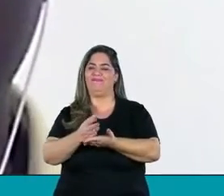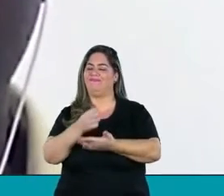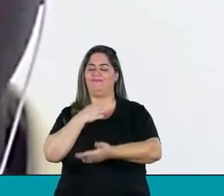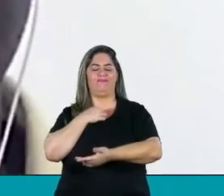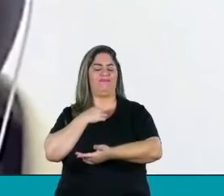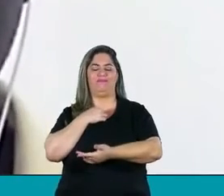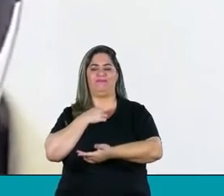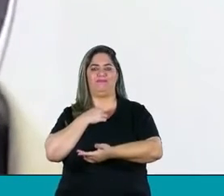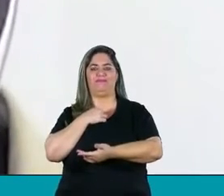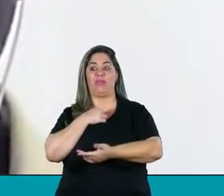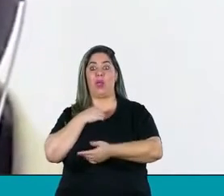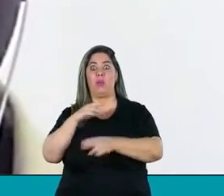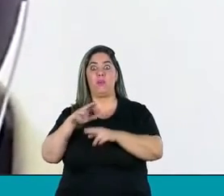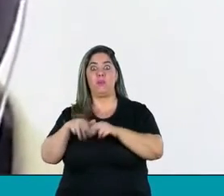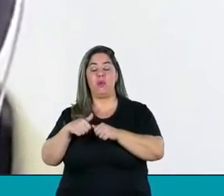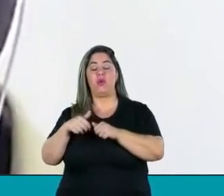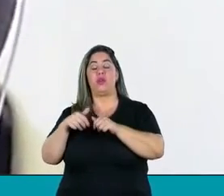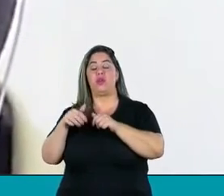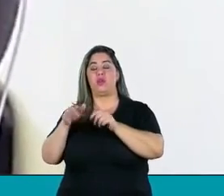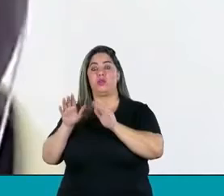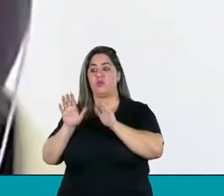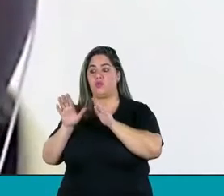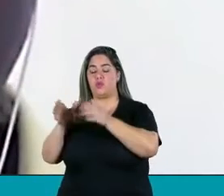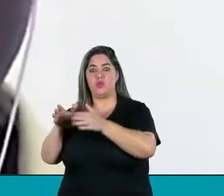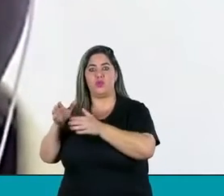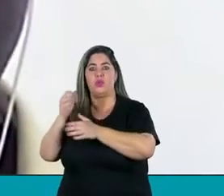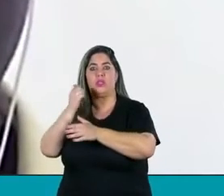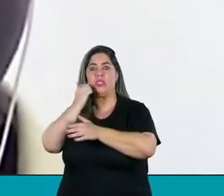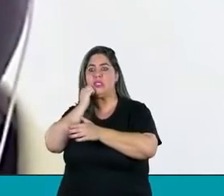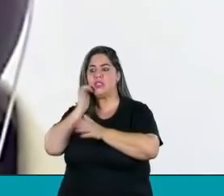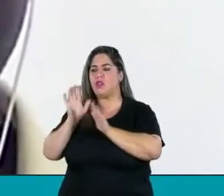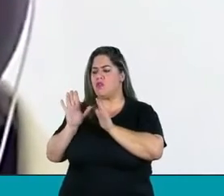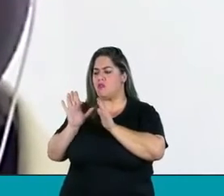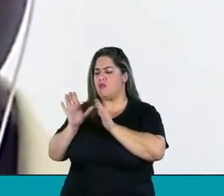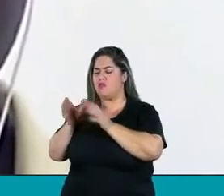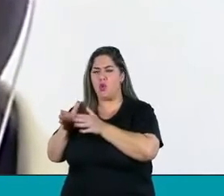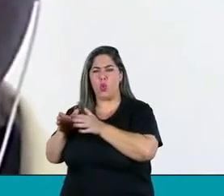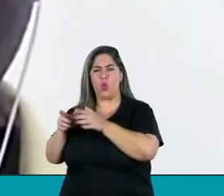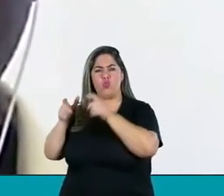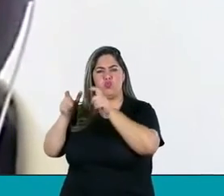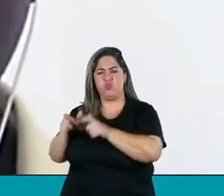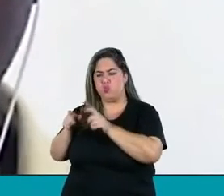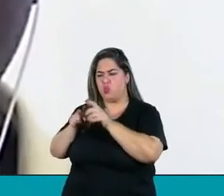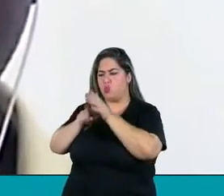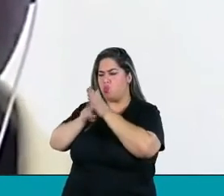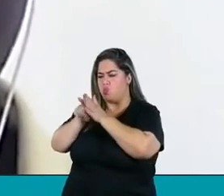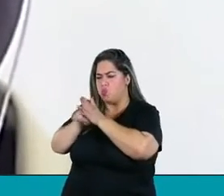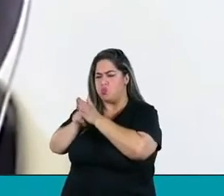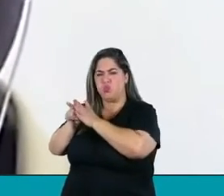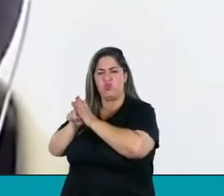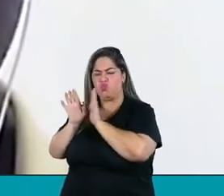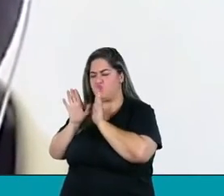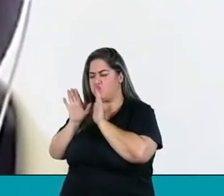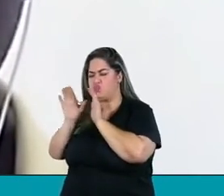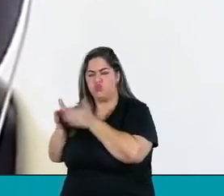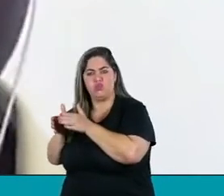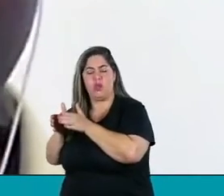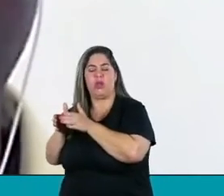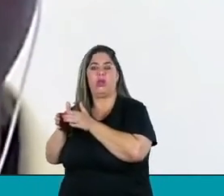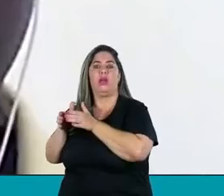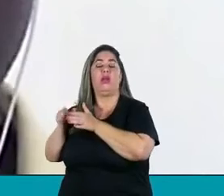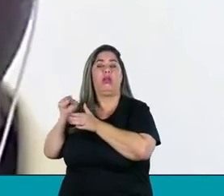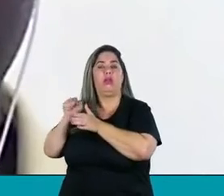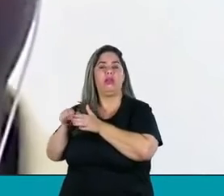supostamente, a ciência se fechou em seus pressupostos, nos espaços de investigação e produção do conhecimento, e,